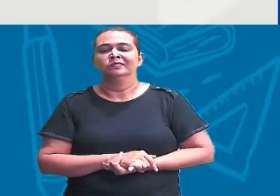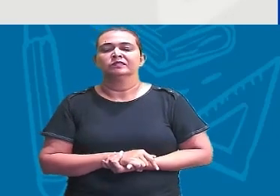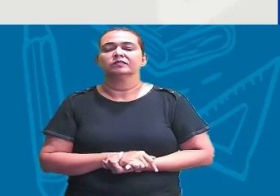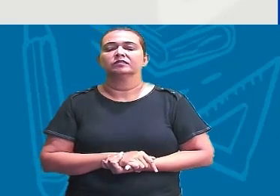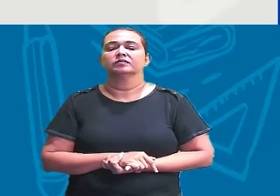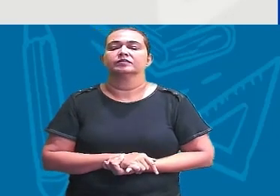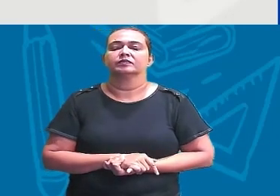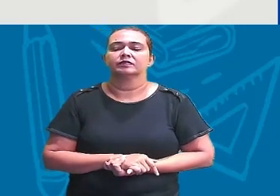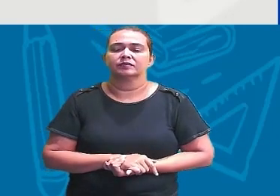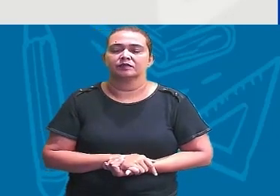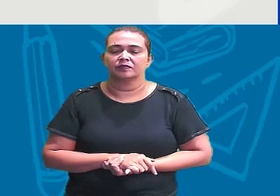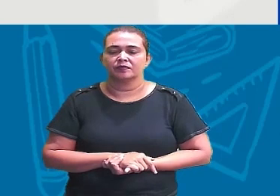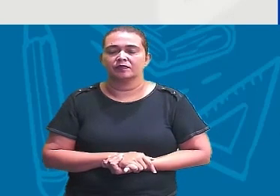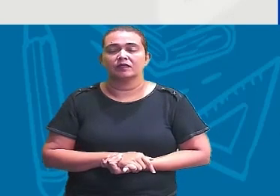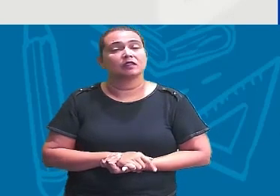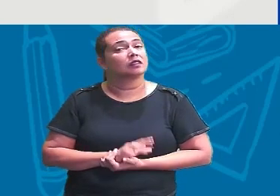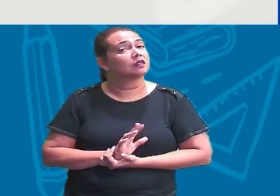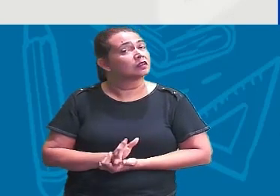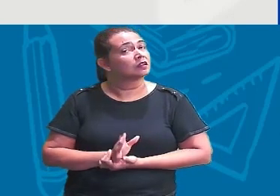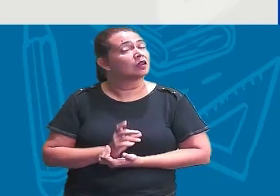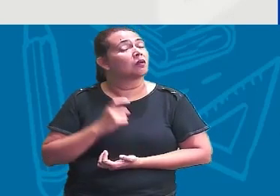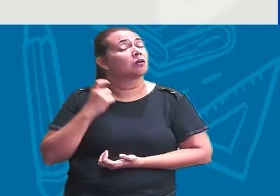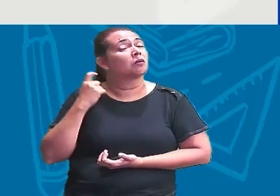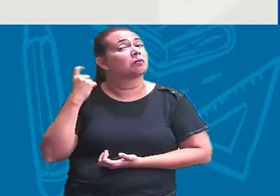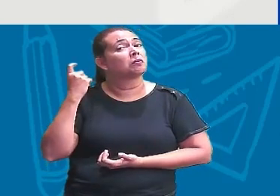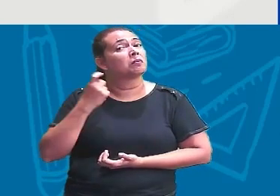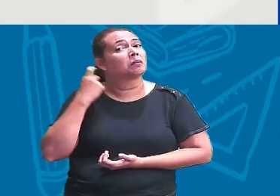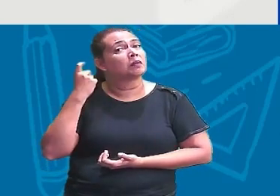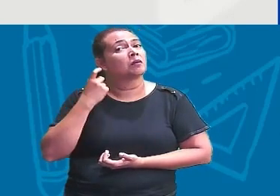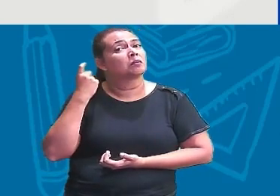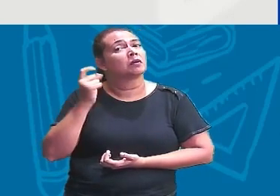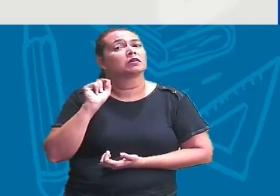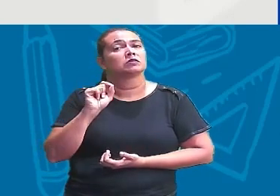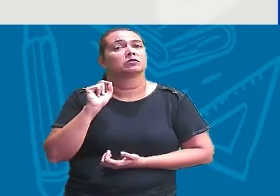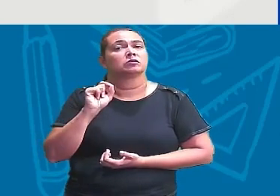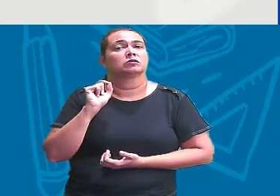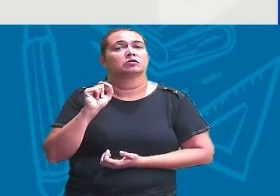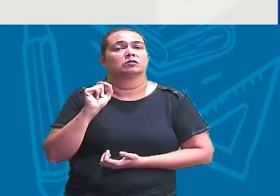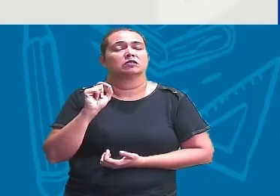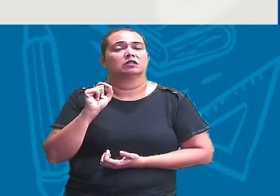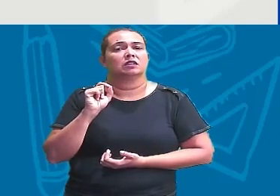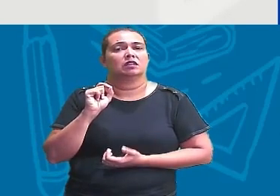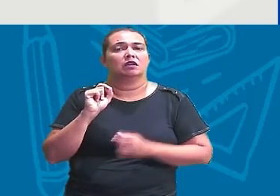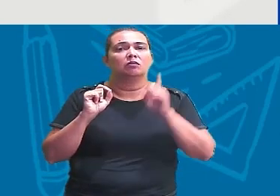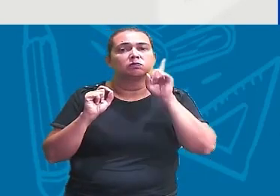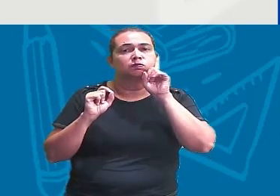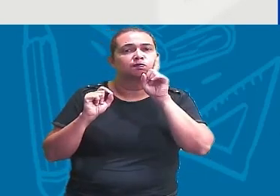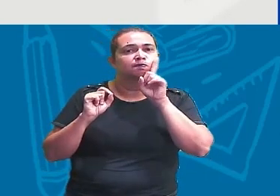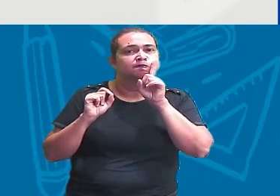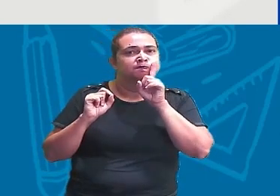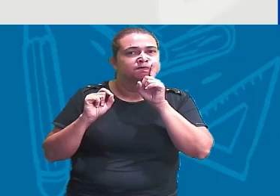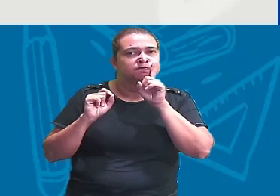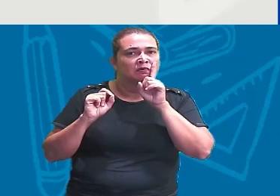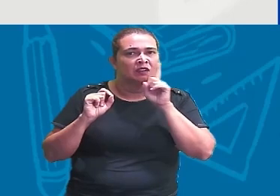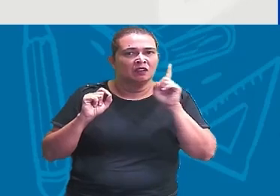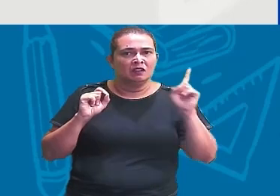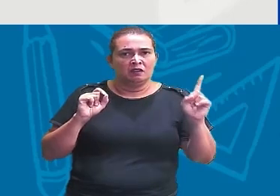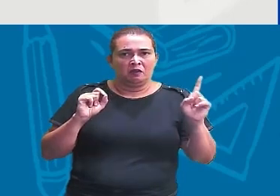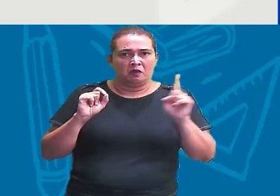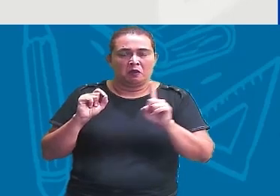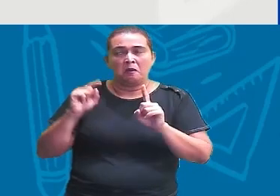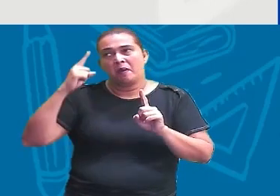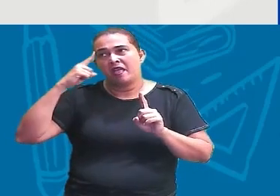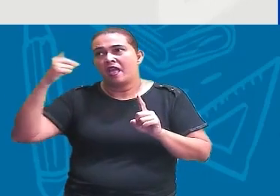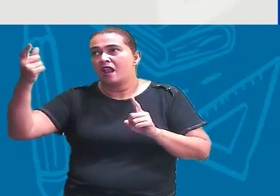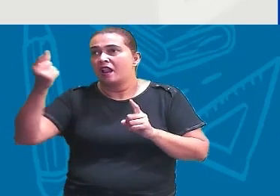Preocupados com a possível não pagamento da dívida, a população americana incentiva a entrada do país na guerra, como eu falei para